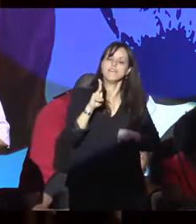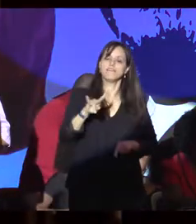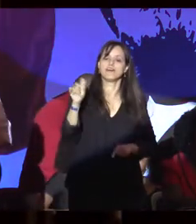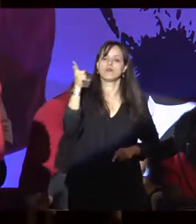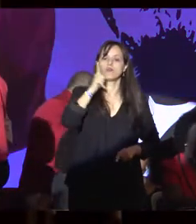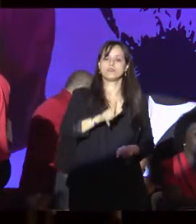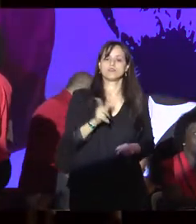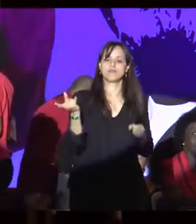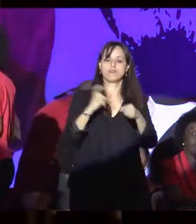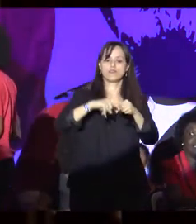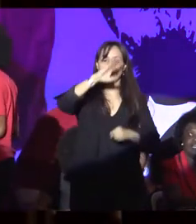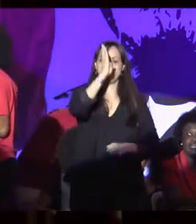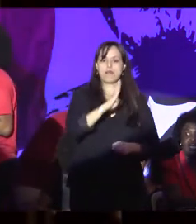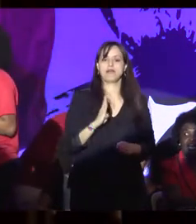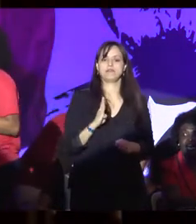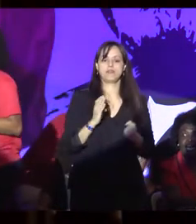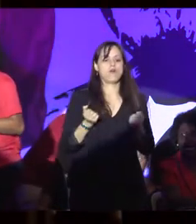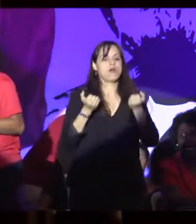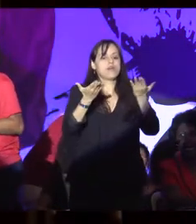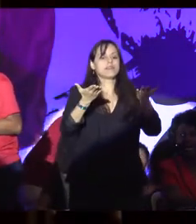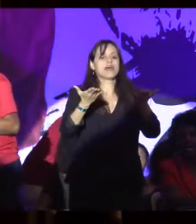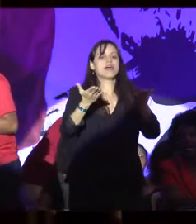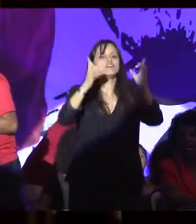conseguimos devolver o Brasil ao povo